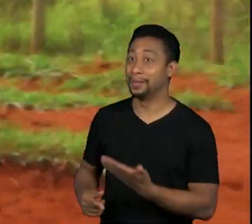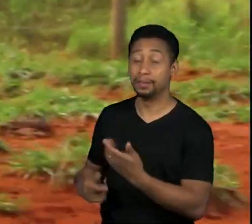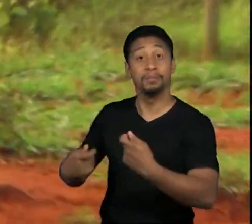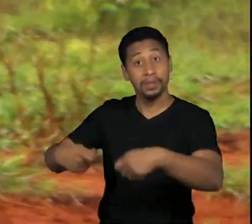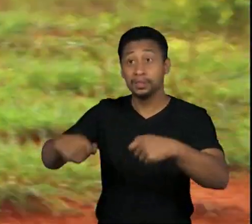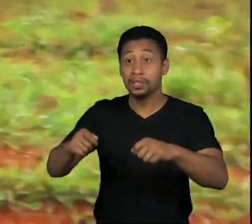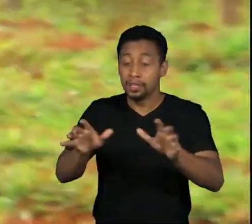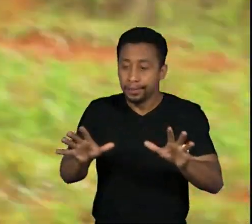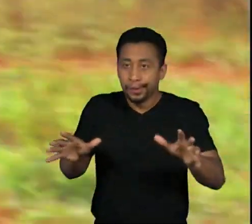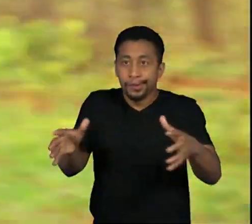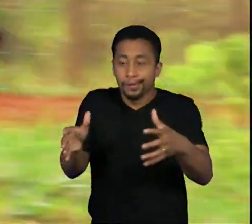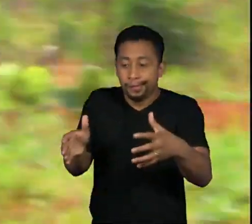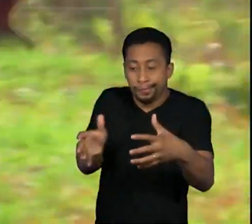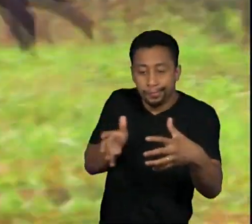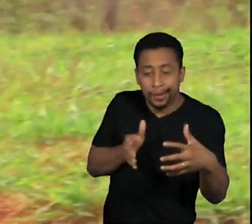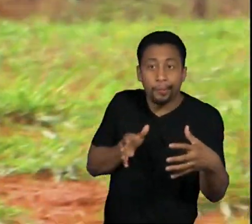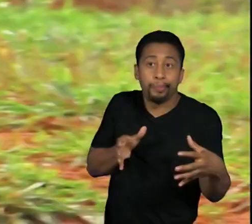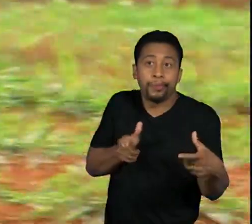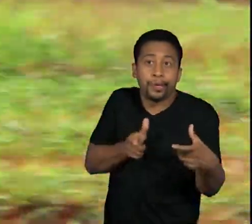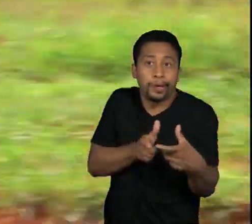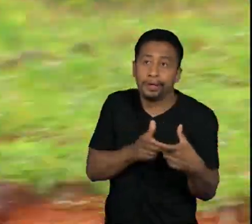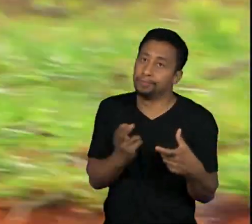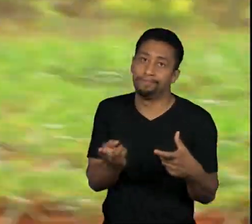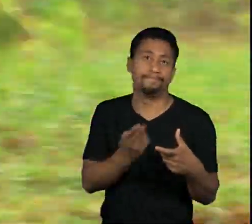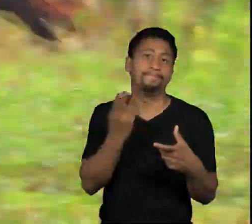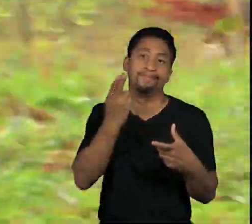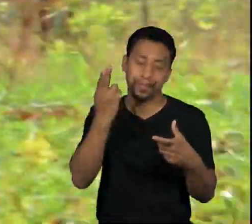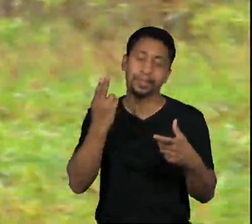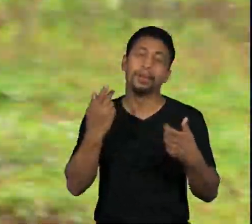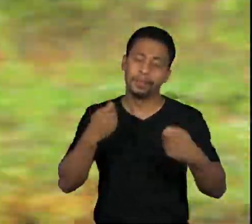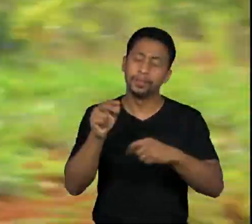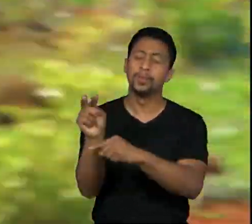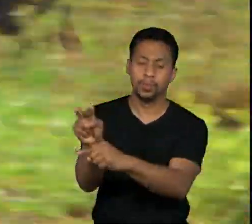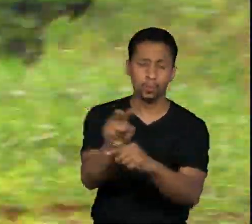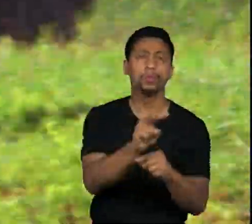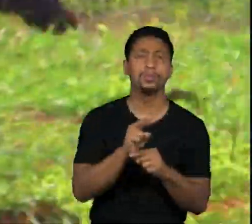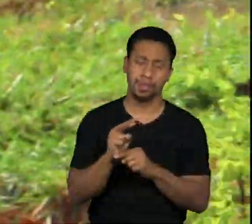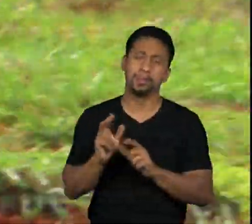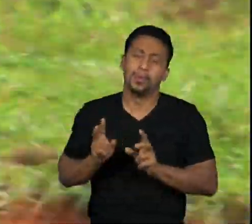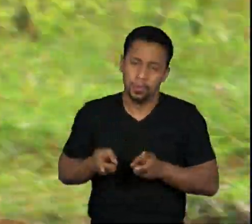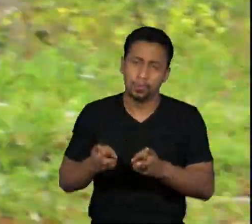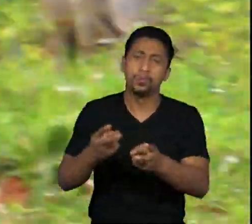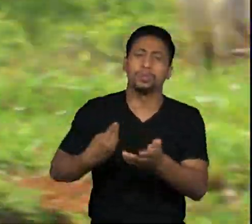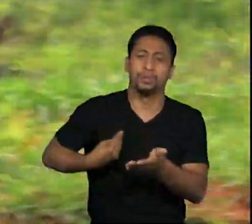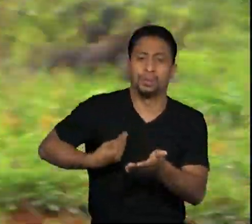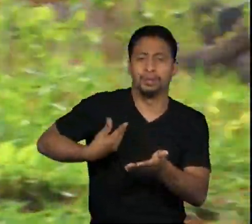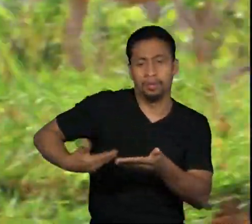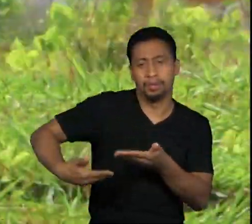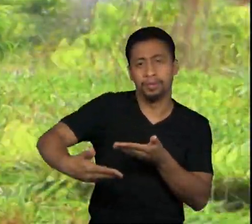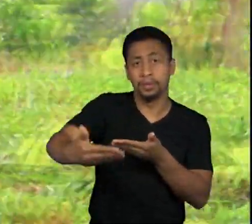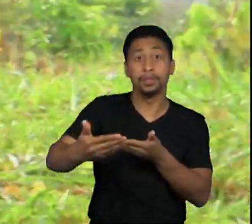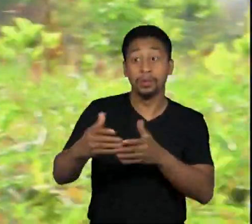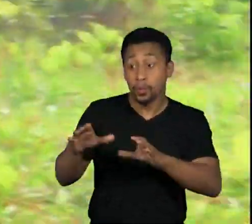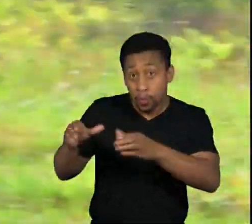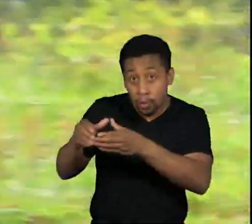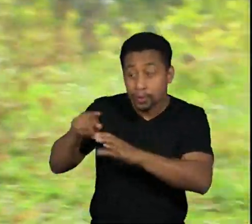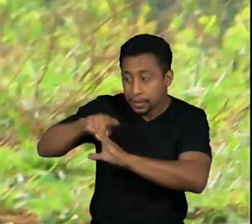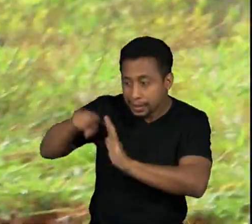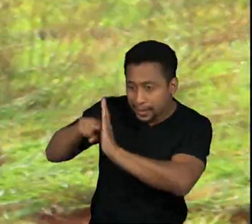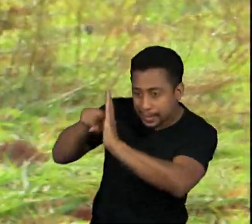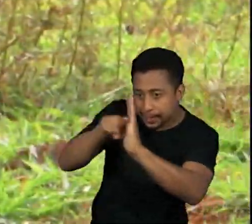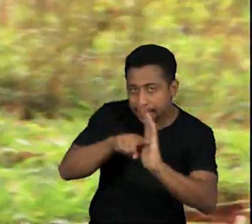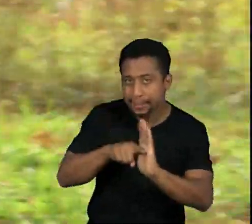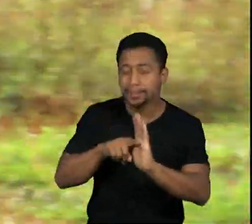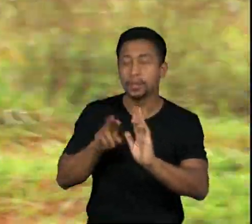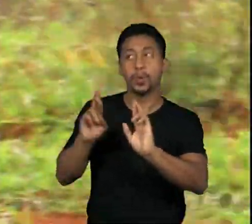ecossistemas e a vida de tantos outros seres. Os pesquisadores esperam que os resultados permitam a